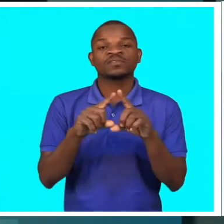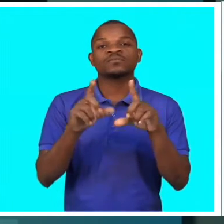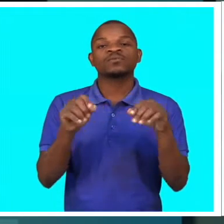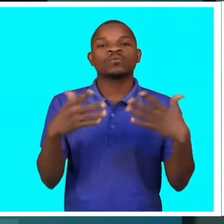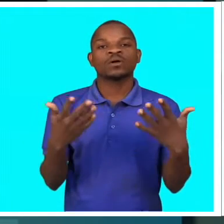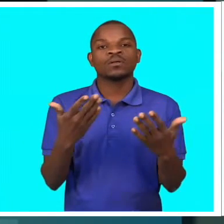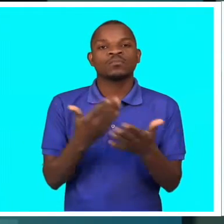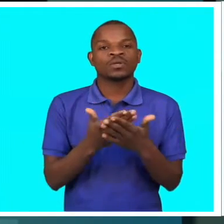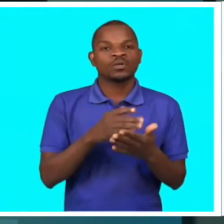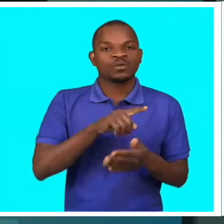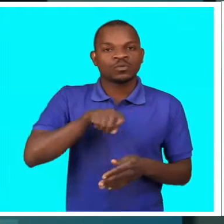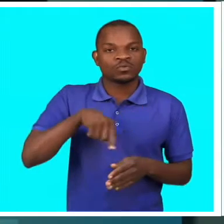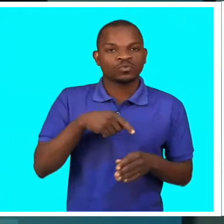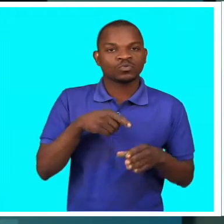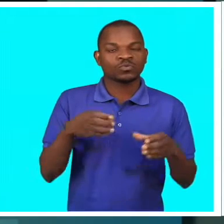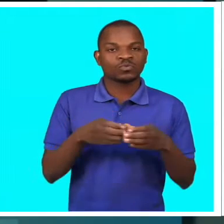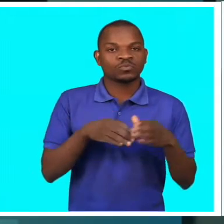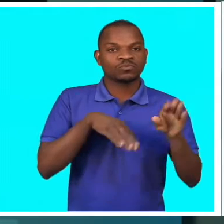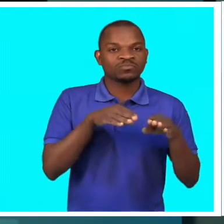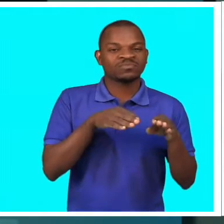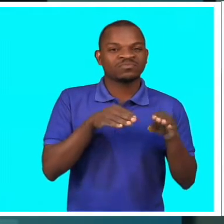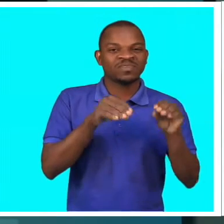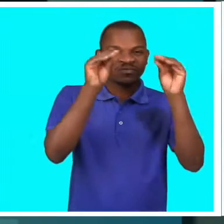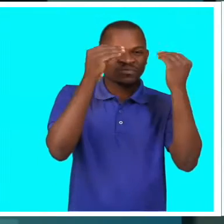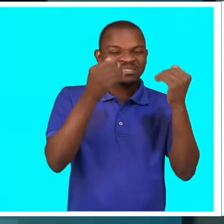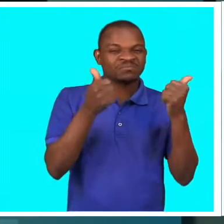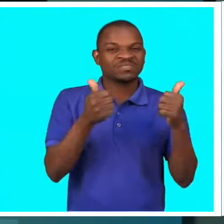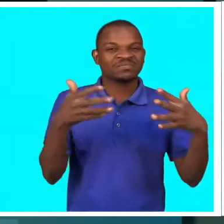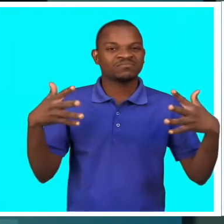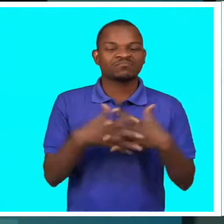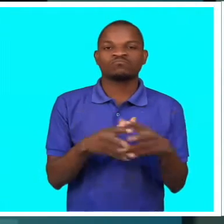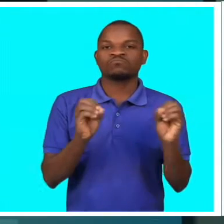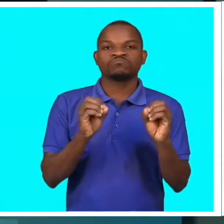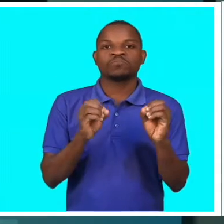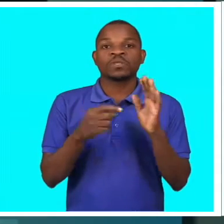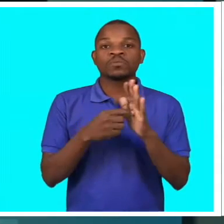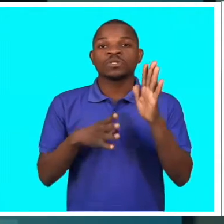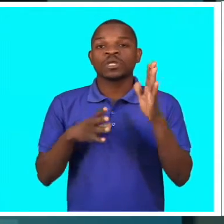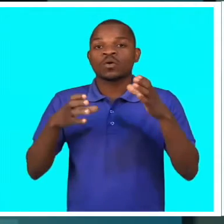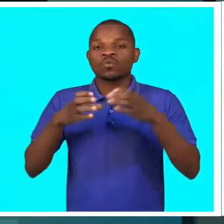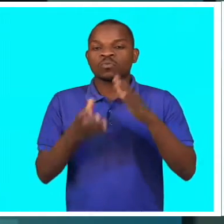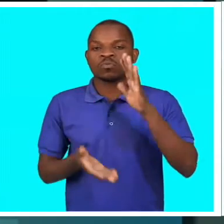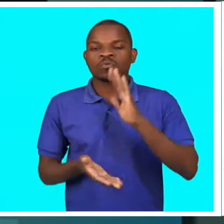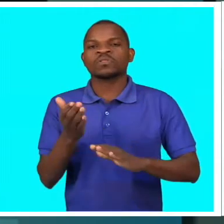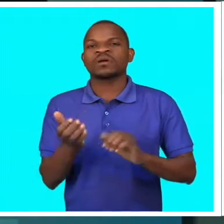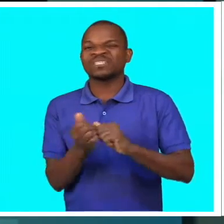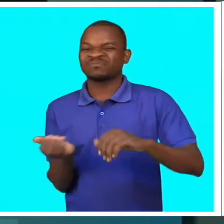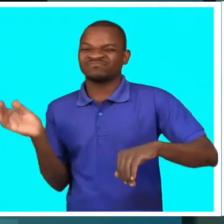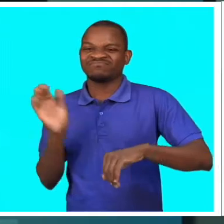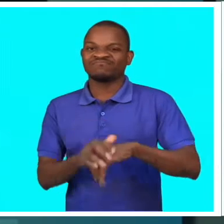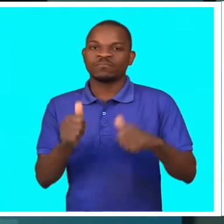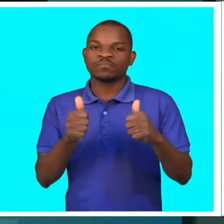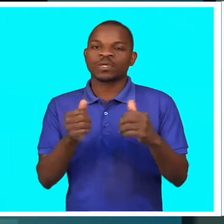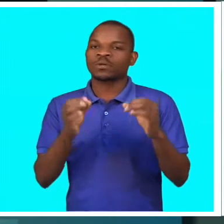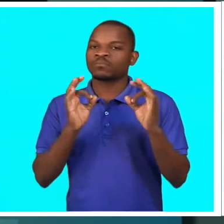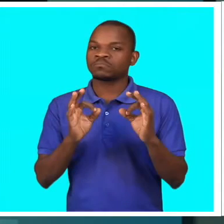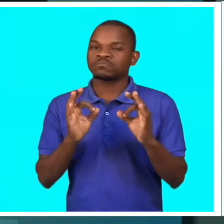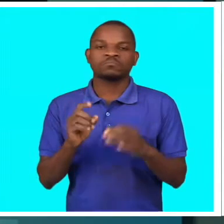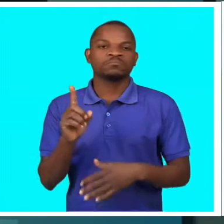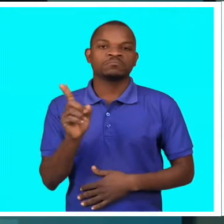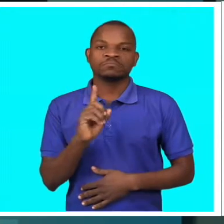a ver, a formação dos nossos jogadores é muito deficitária. Temos jogadores que chegam em sénios sem saber dominar uma bola, sem